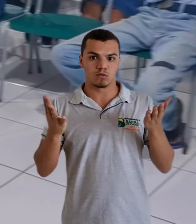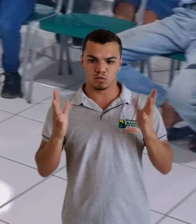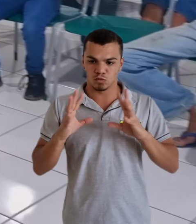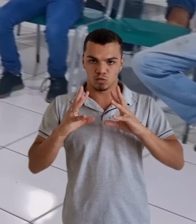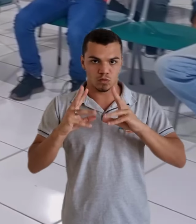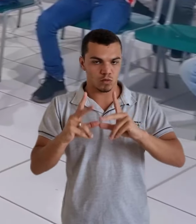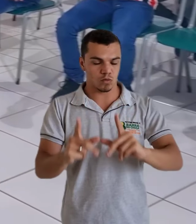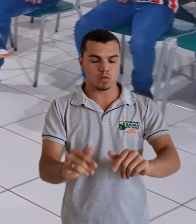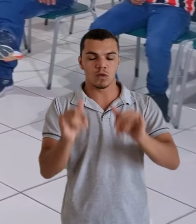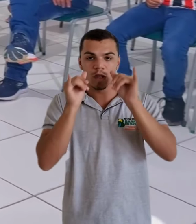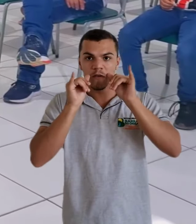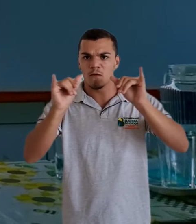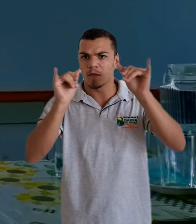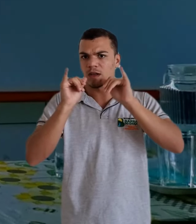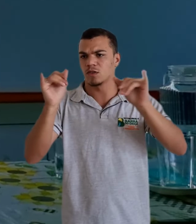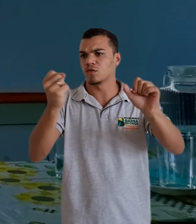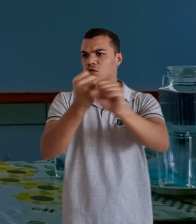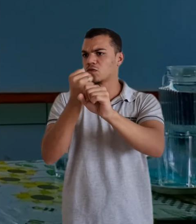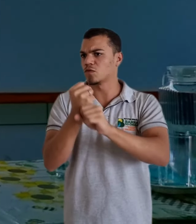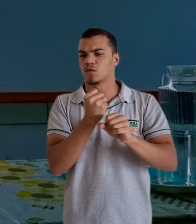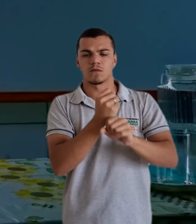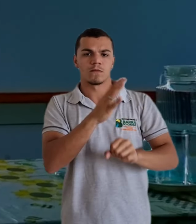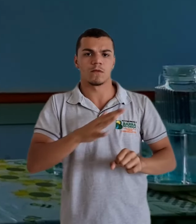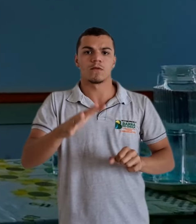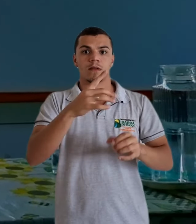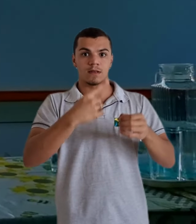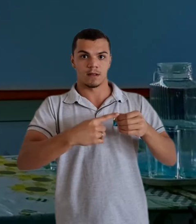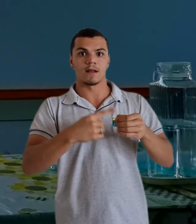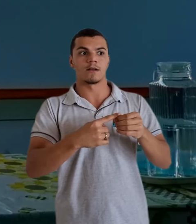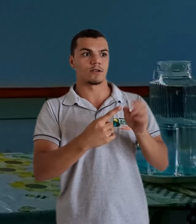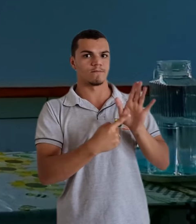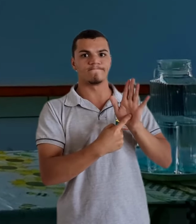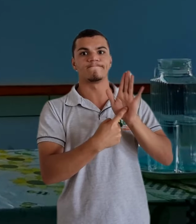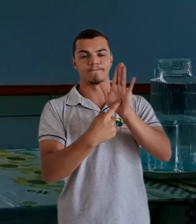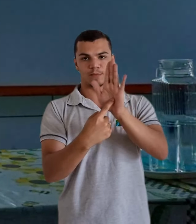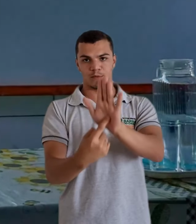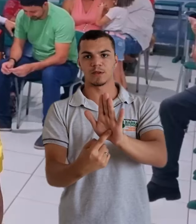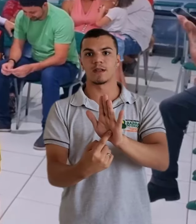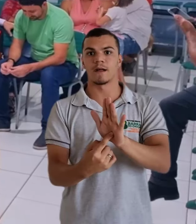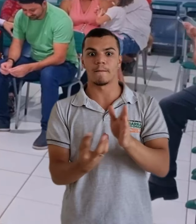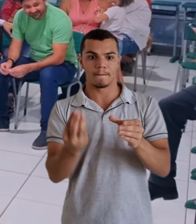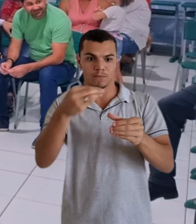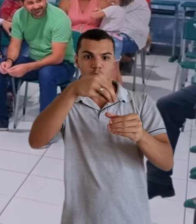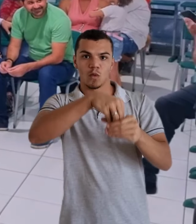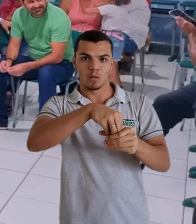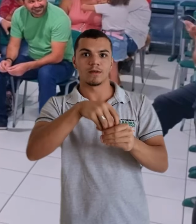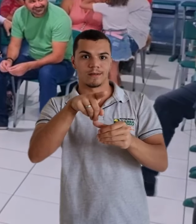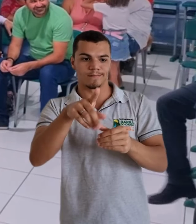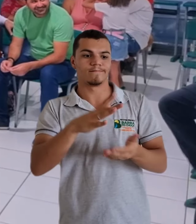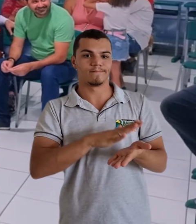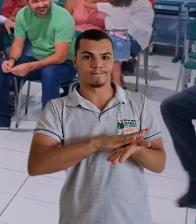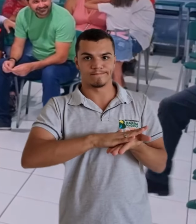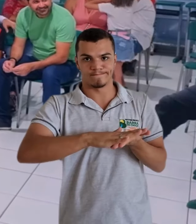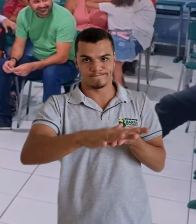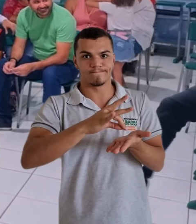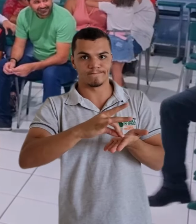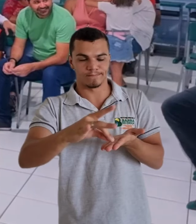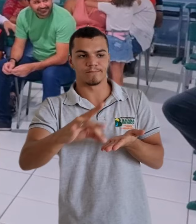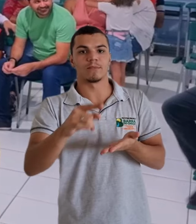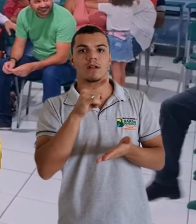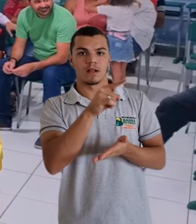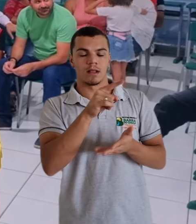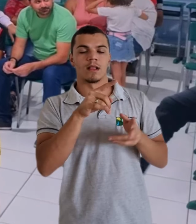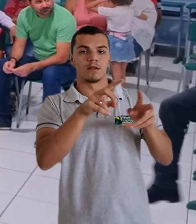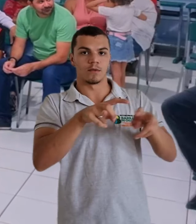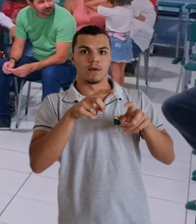forma maior para poder mostrar a todos esse grande projeto que estaremos lançando agora no dia 25